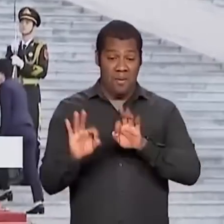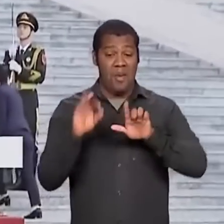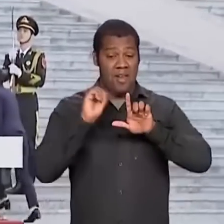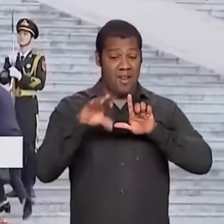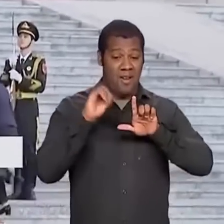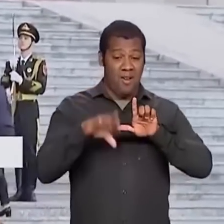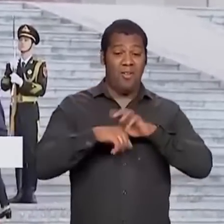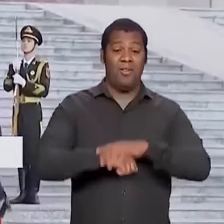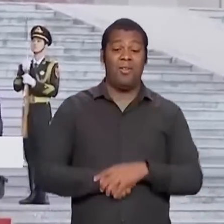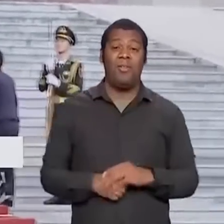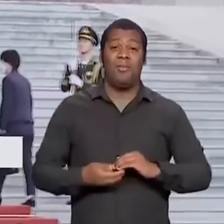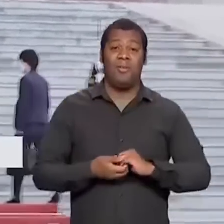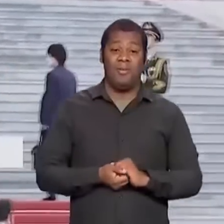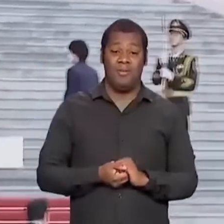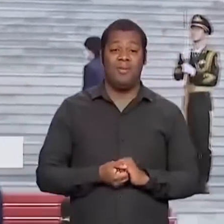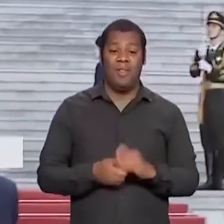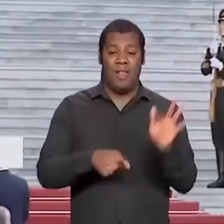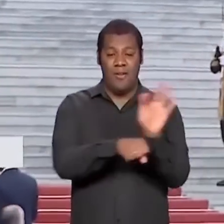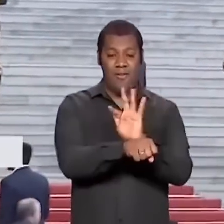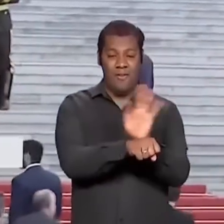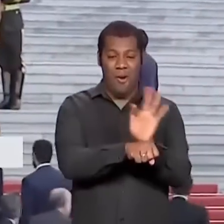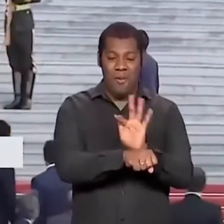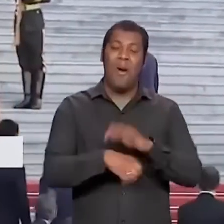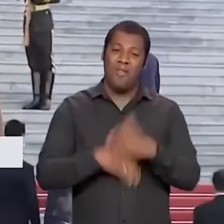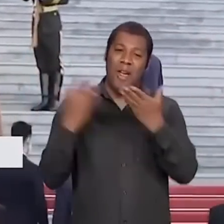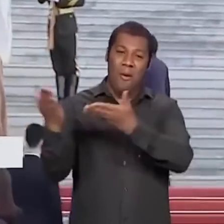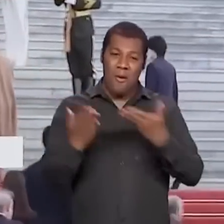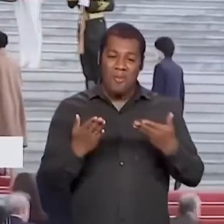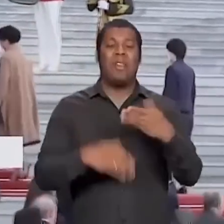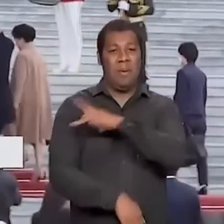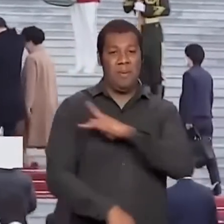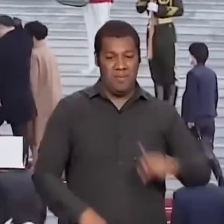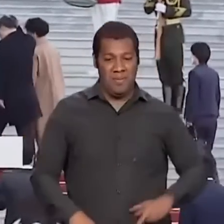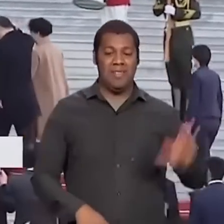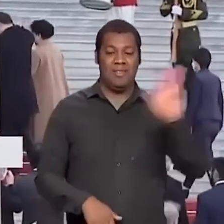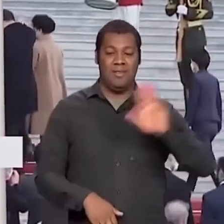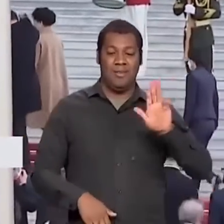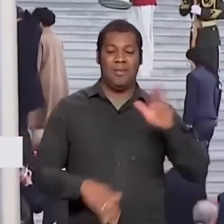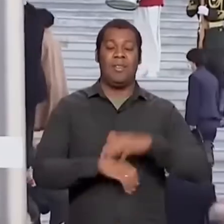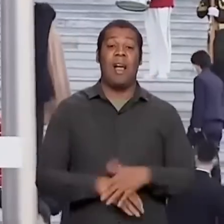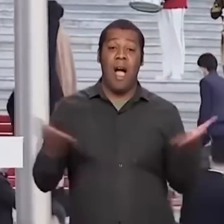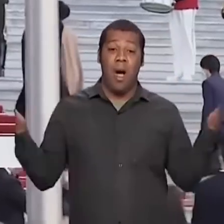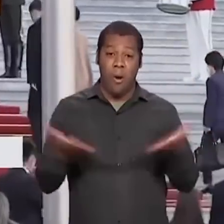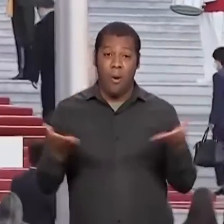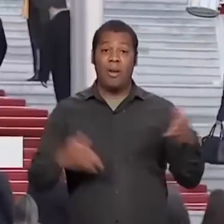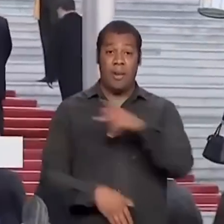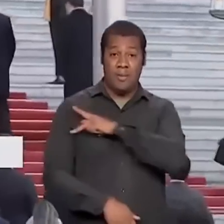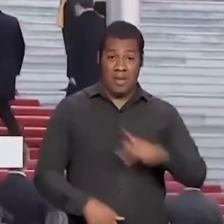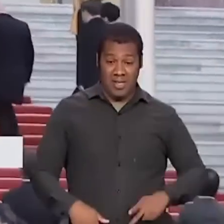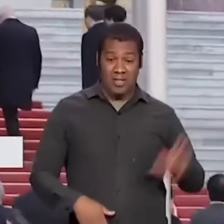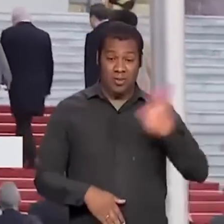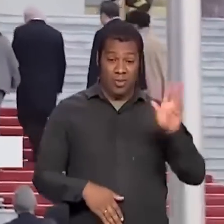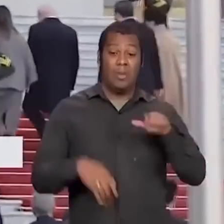Tivemos aí toda essa parte formal da recepção ao presidente Lula e agora o presidente Lula e o presidente Xi